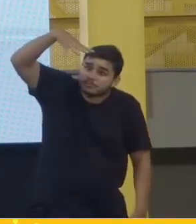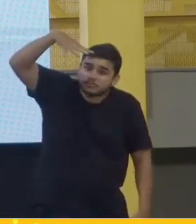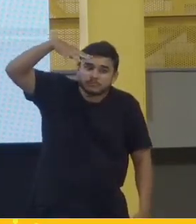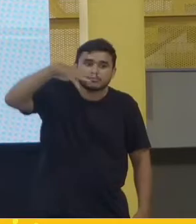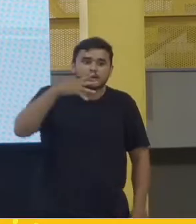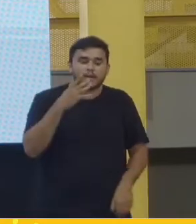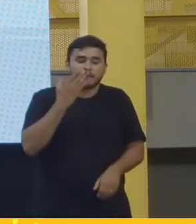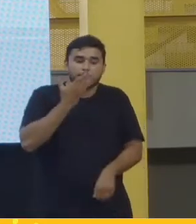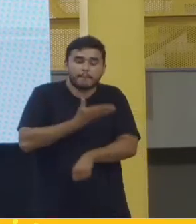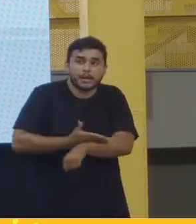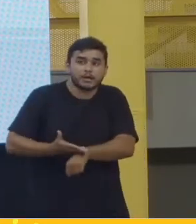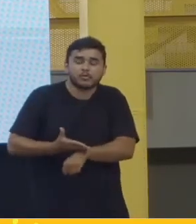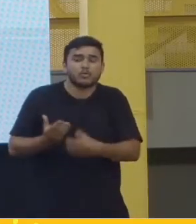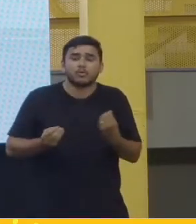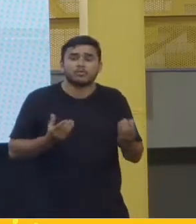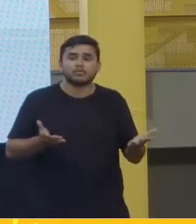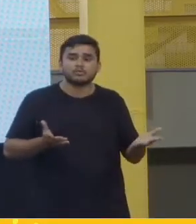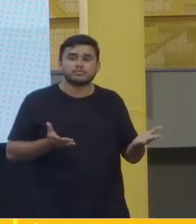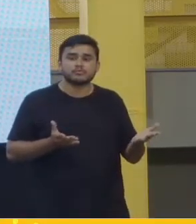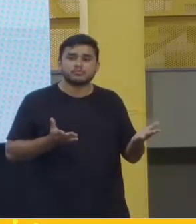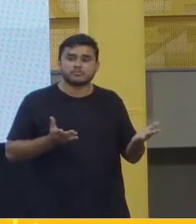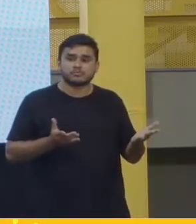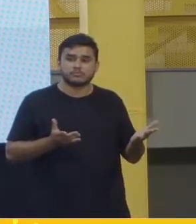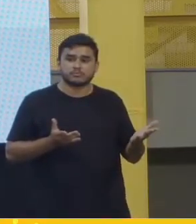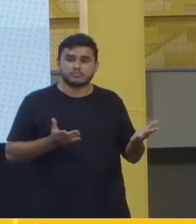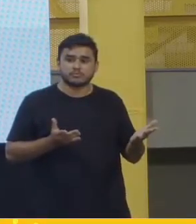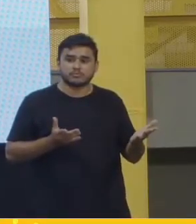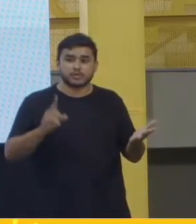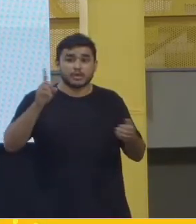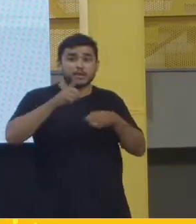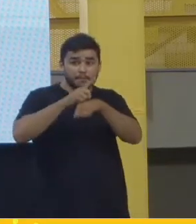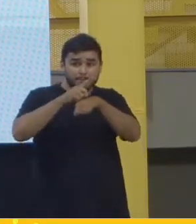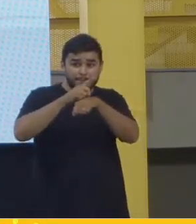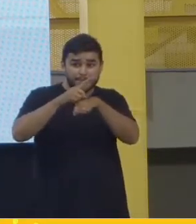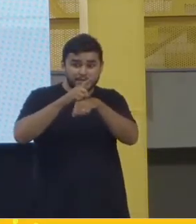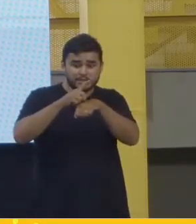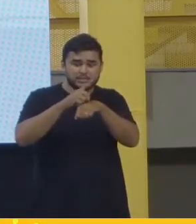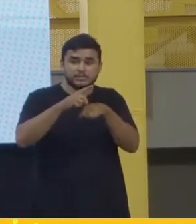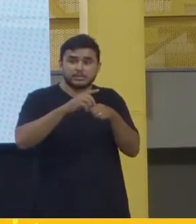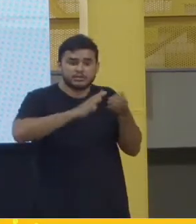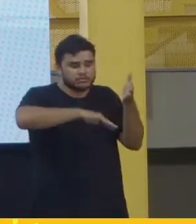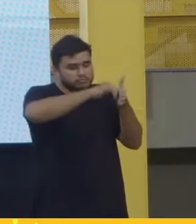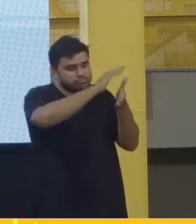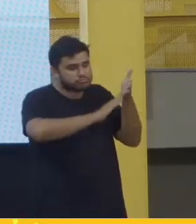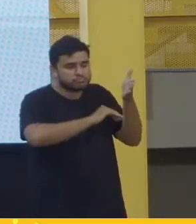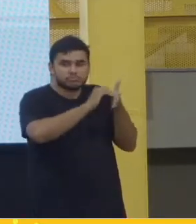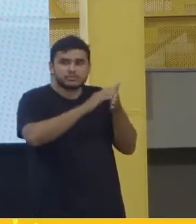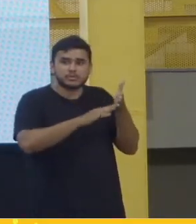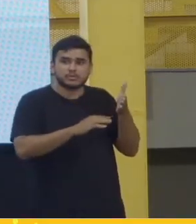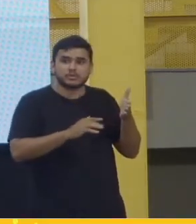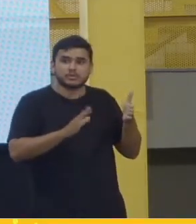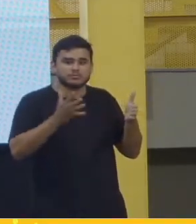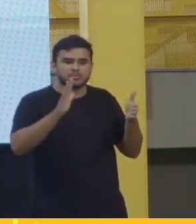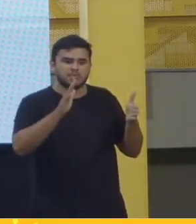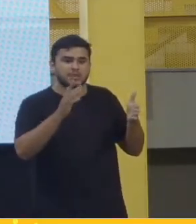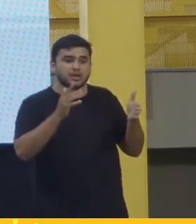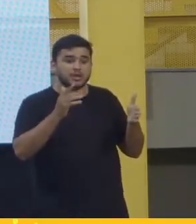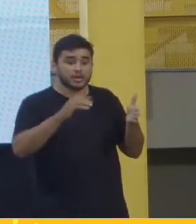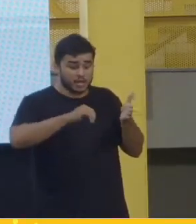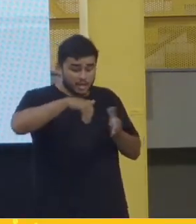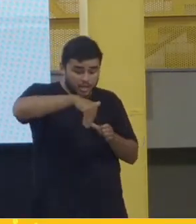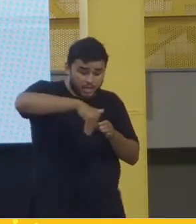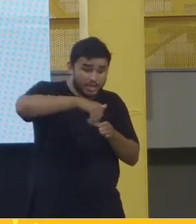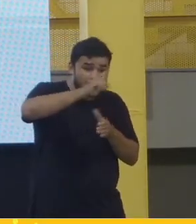não é aquele Vanta Black, né? Não, você não tem dinheiro para comprar aquele Vanta Black. Você tem noção, um metro quadrado daquela